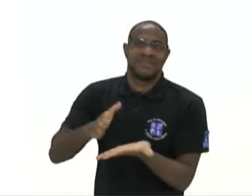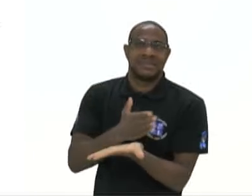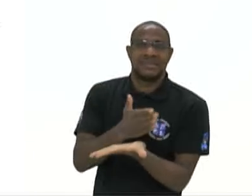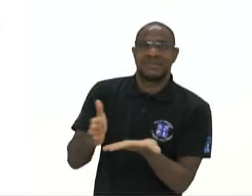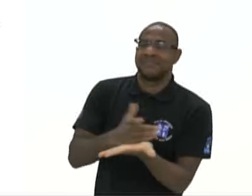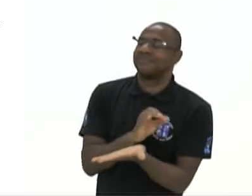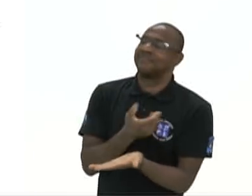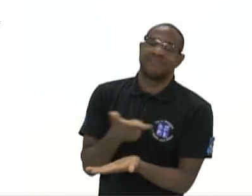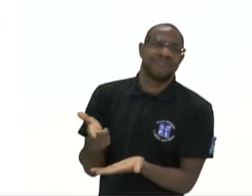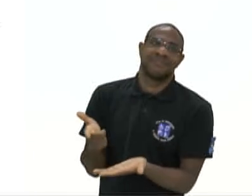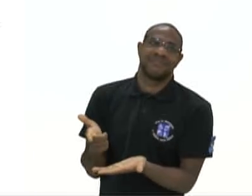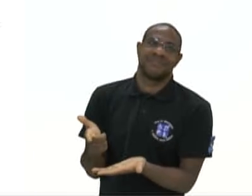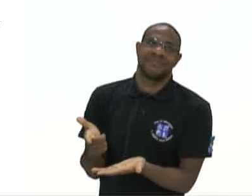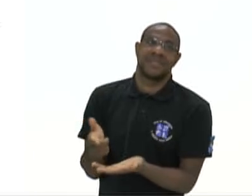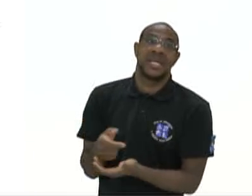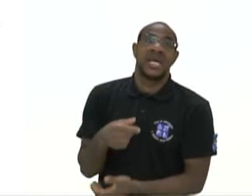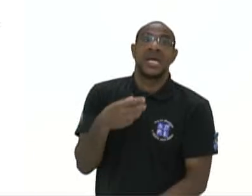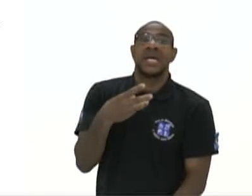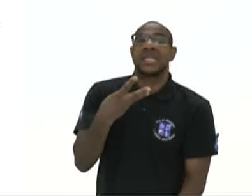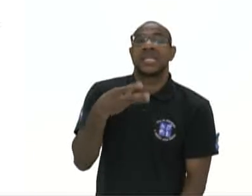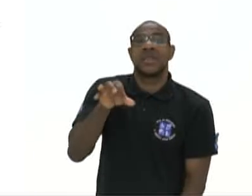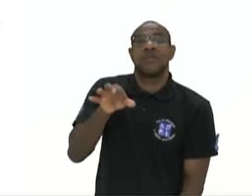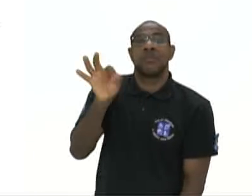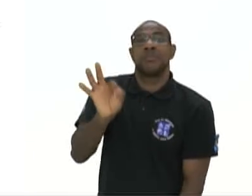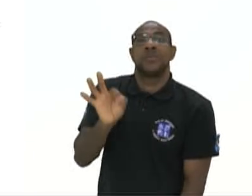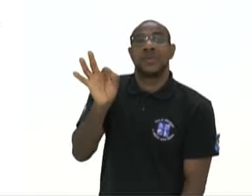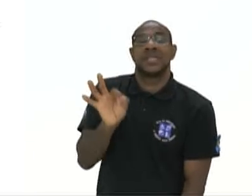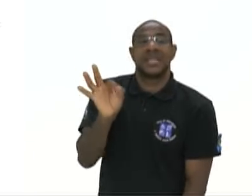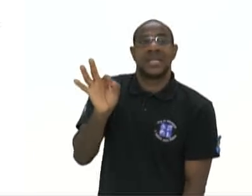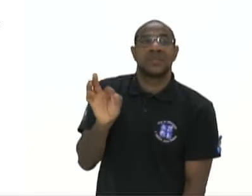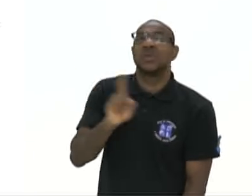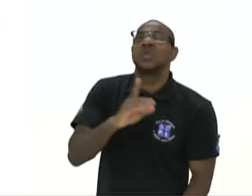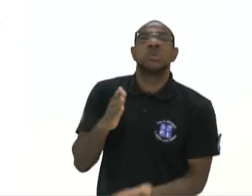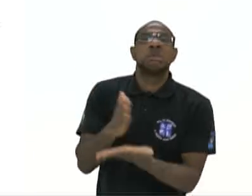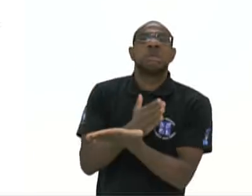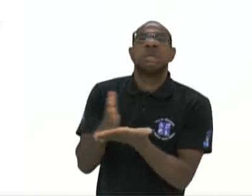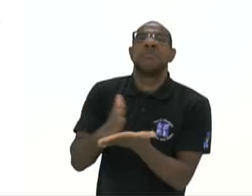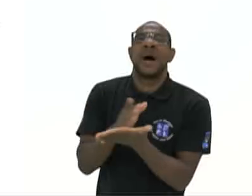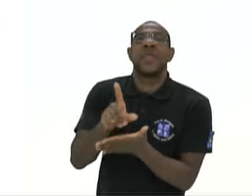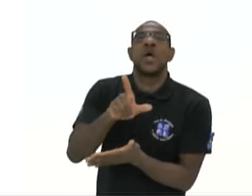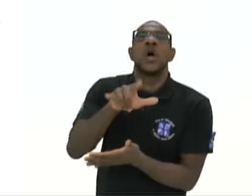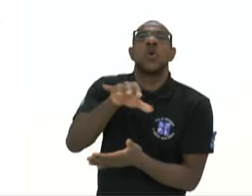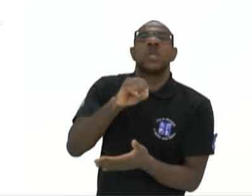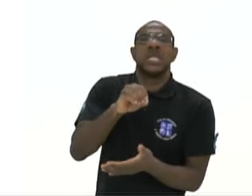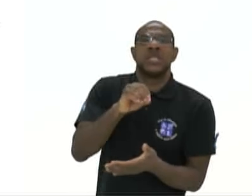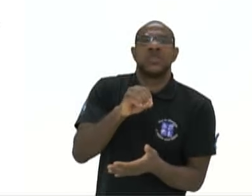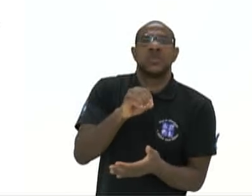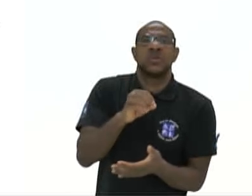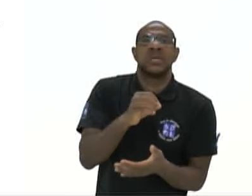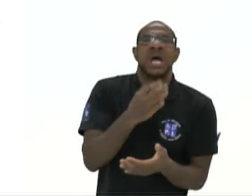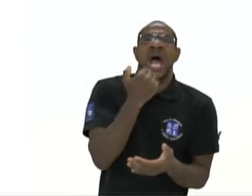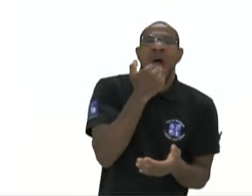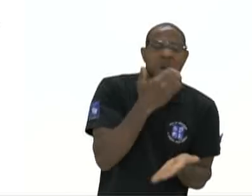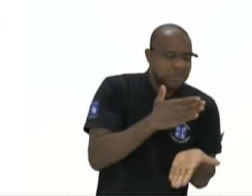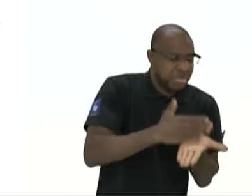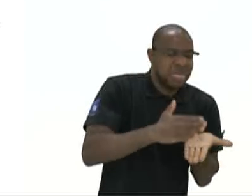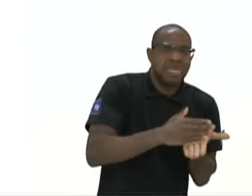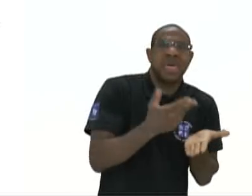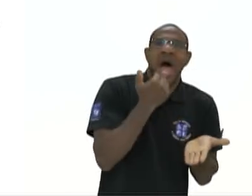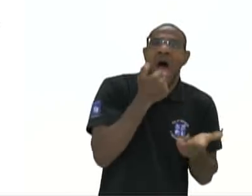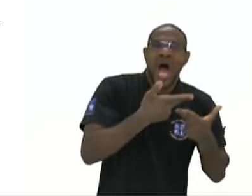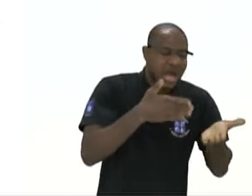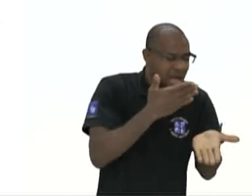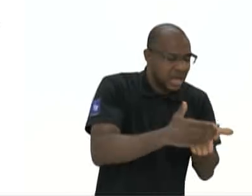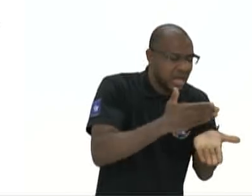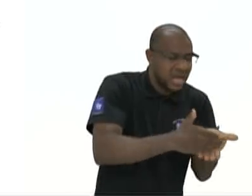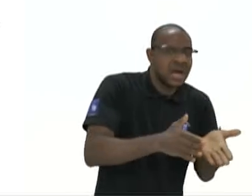10 brasileiros, 39%, dizem não separar o lixo orgânico do reciclável. E 76%